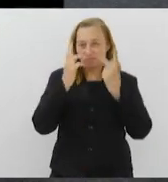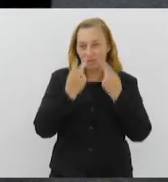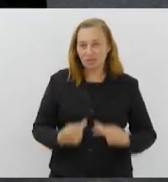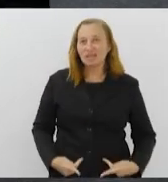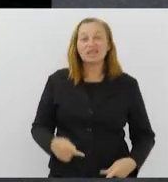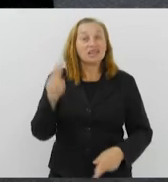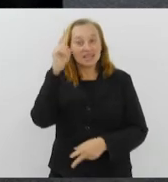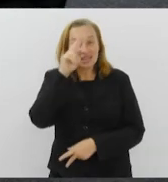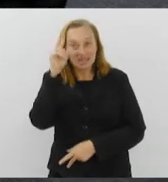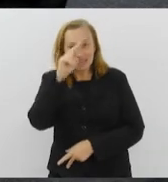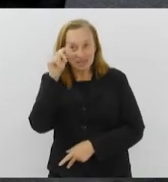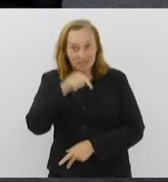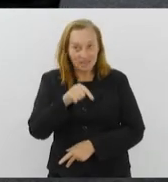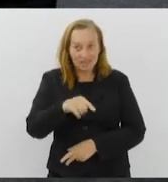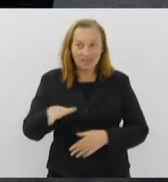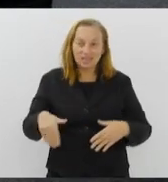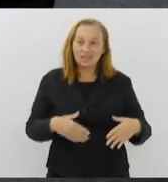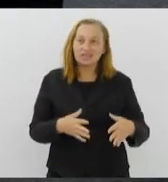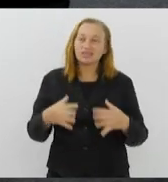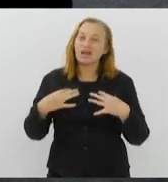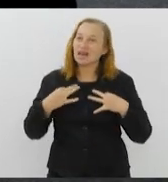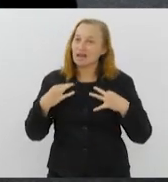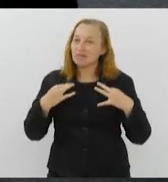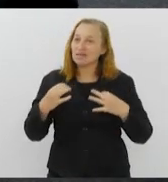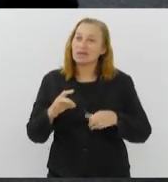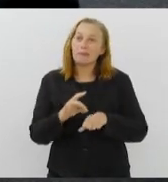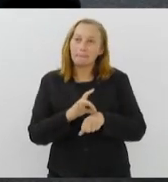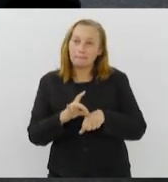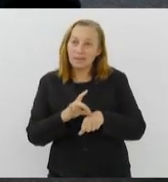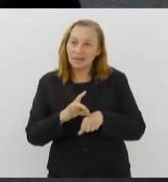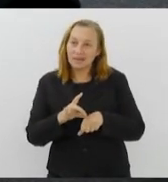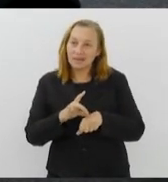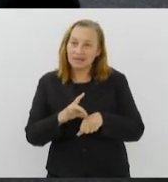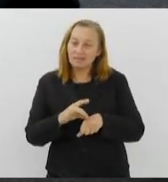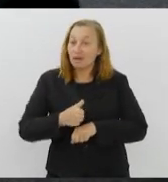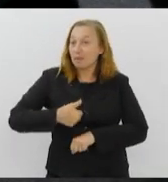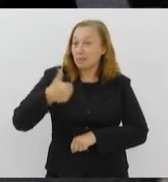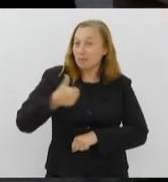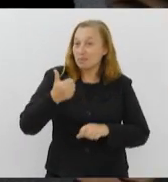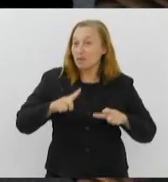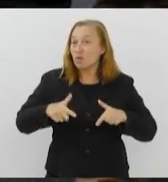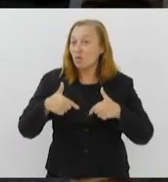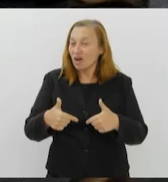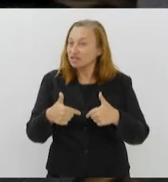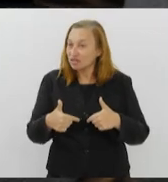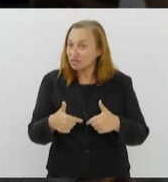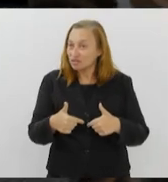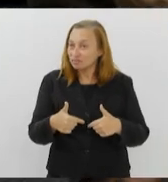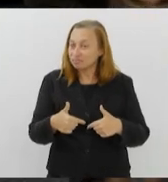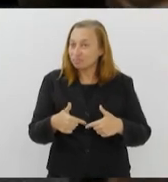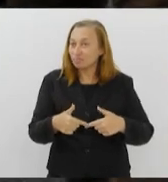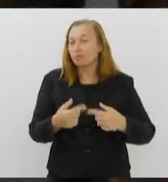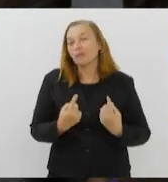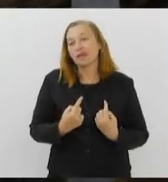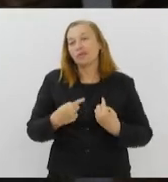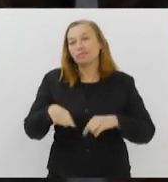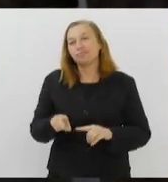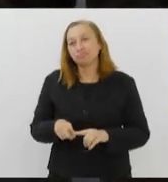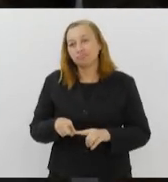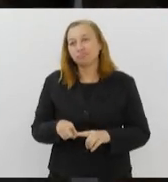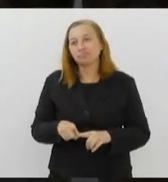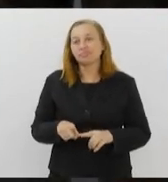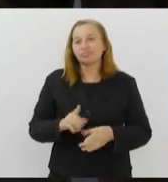lembre aqui dos camisas pretas, que foi a primeira ação de enfrentamento